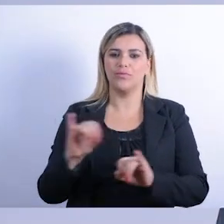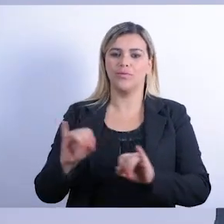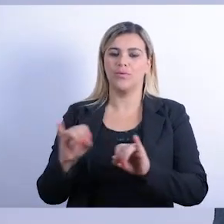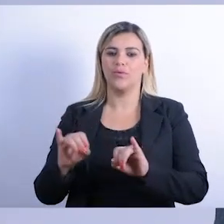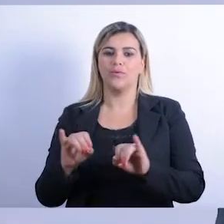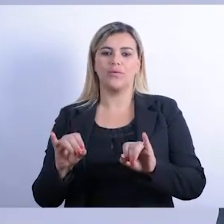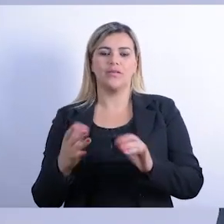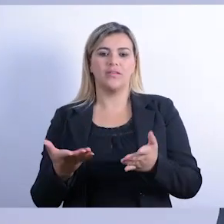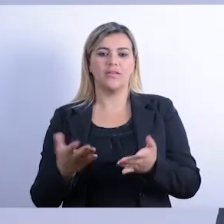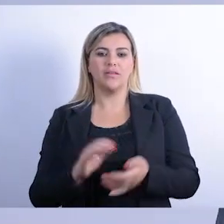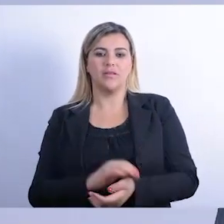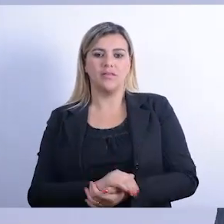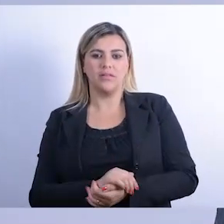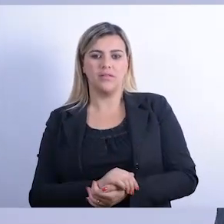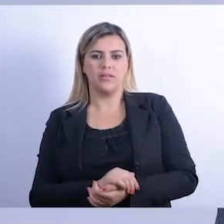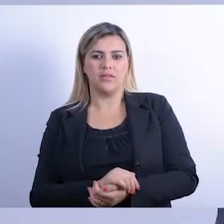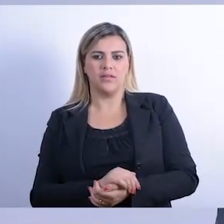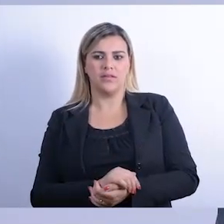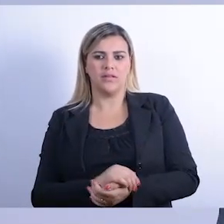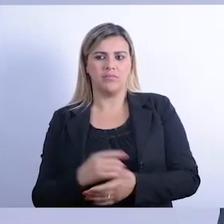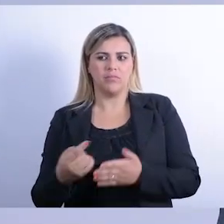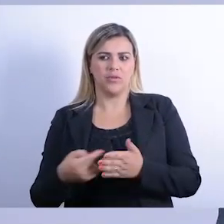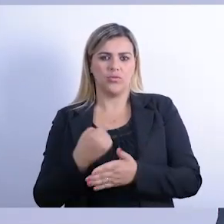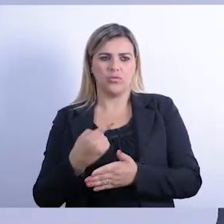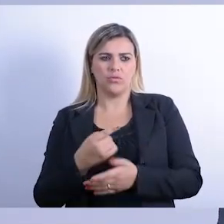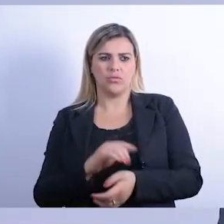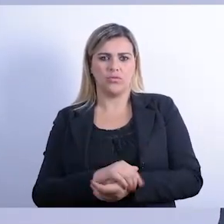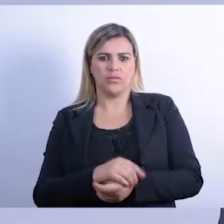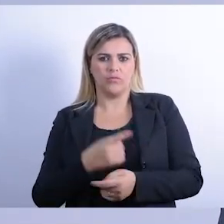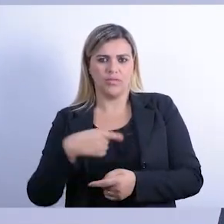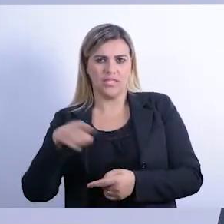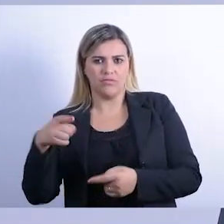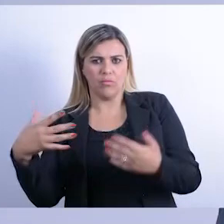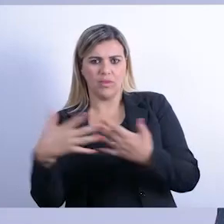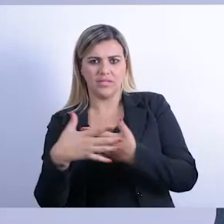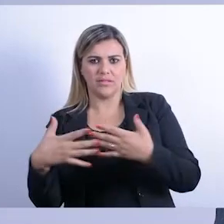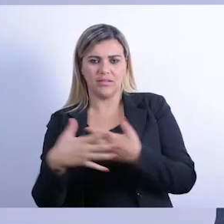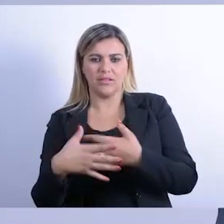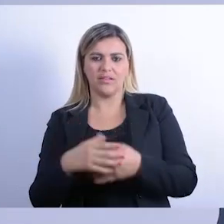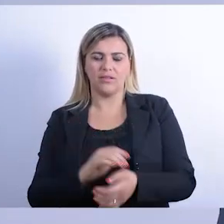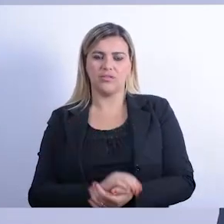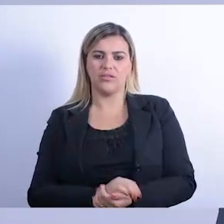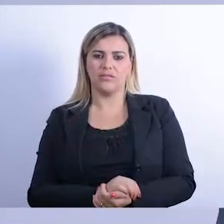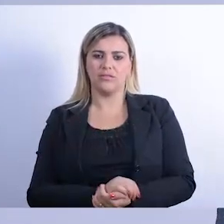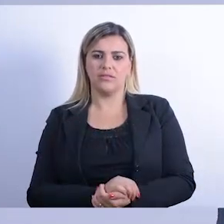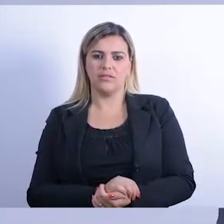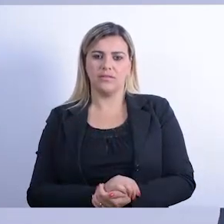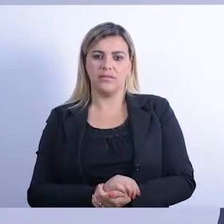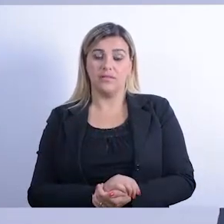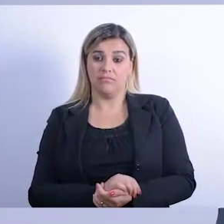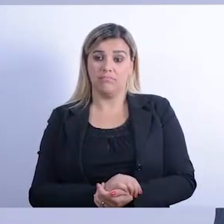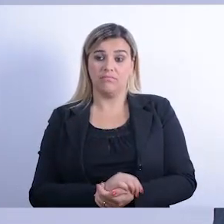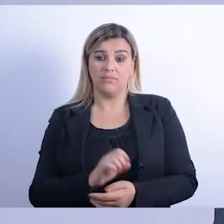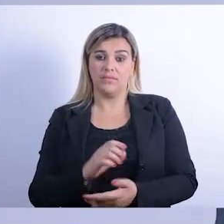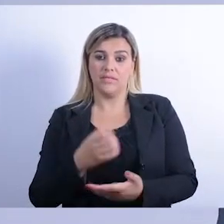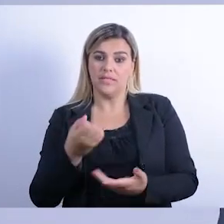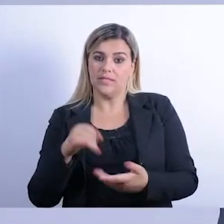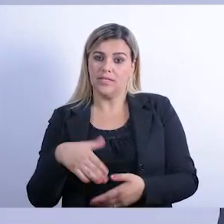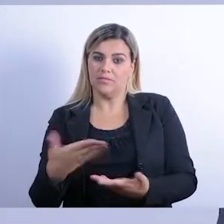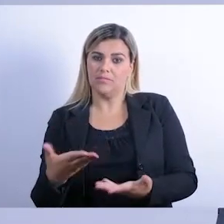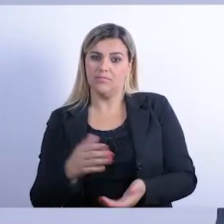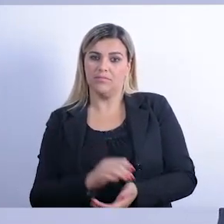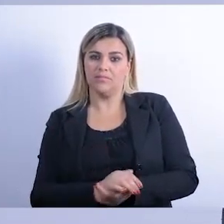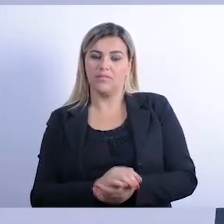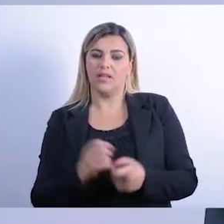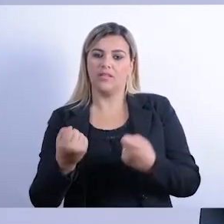veio, cumprimentou a gente, falou assim, vocês vão para o centro? Fomos. Precisava ir conversando com